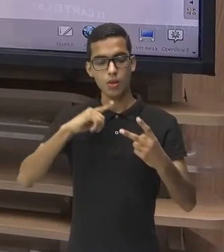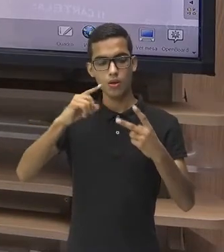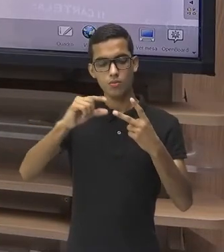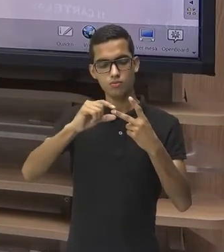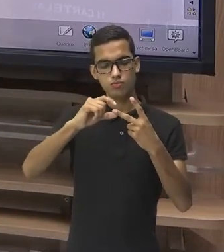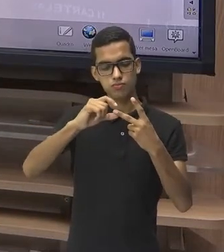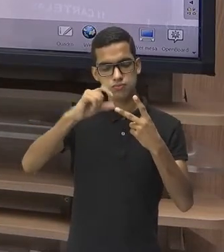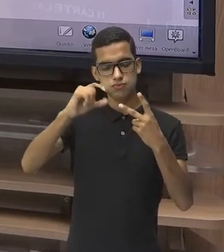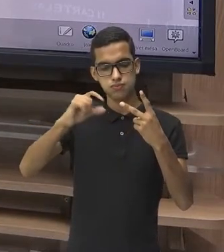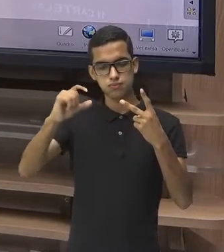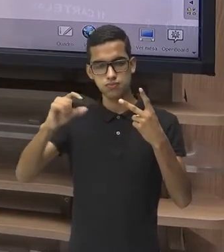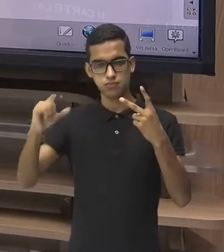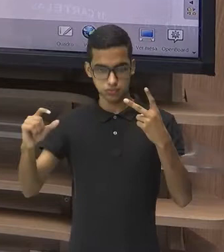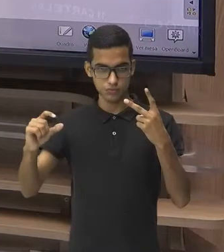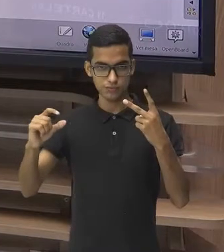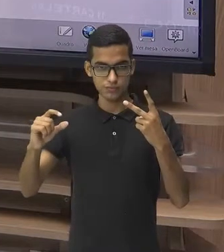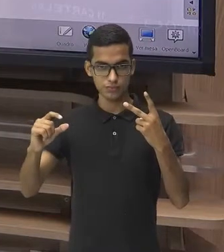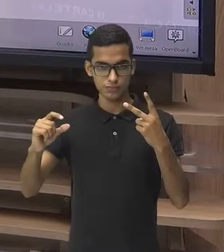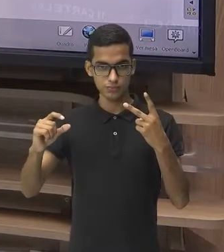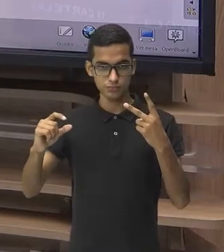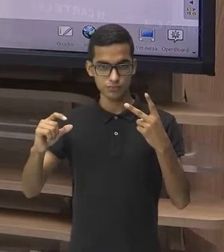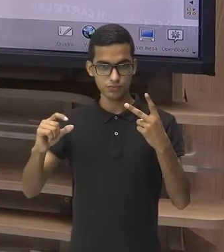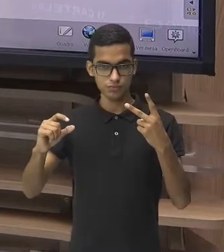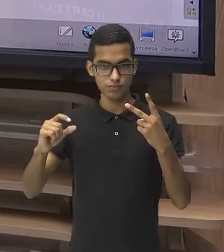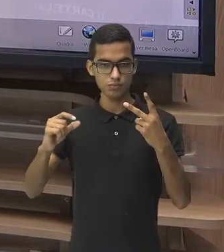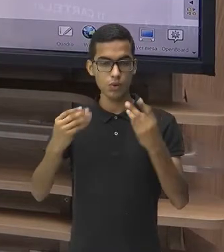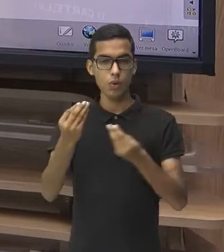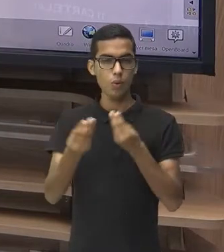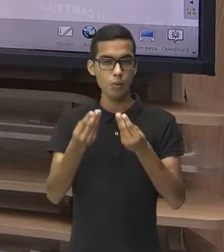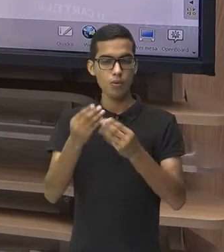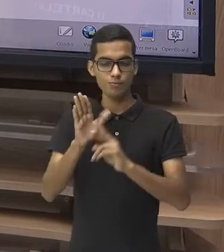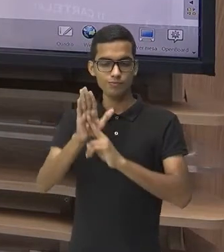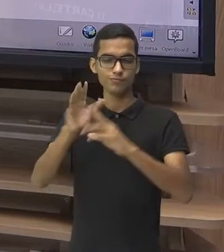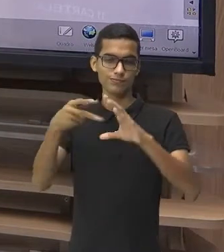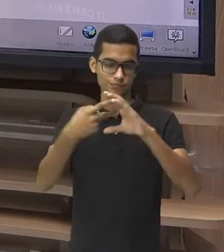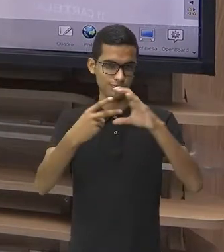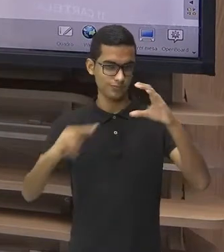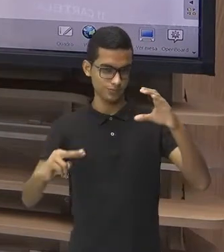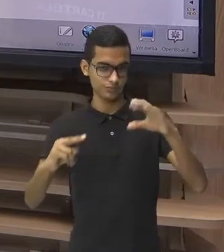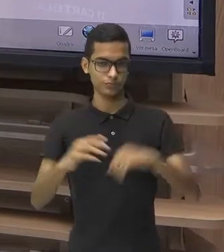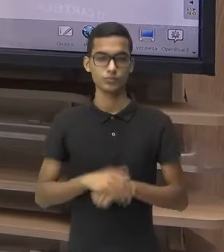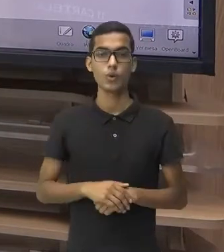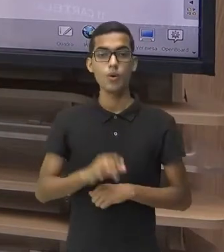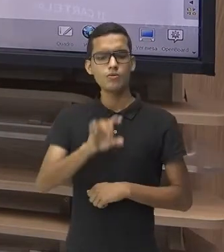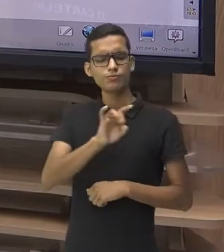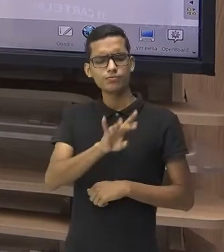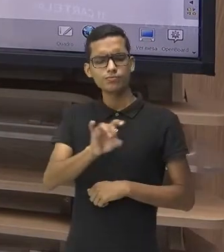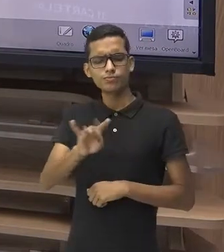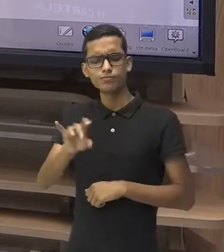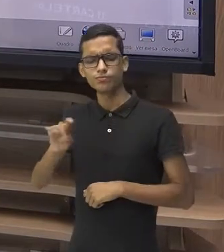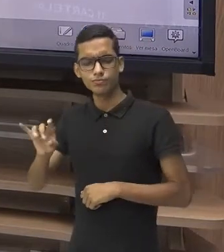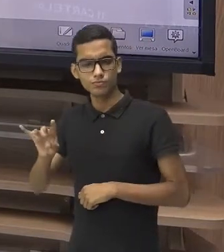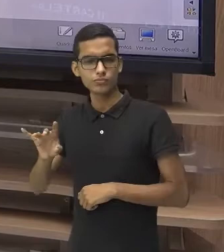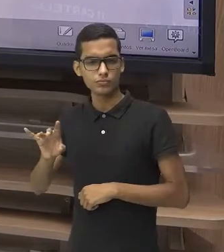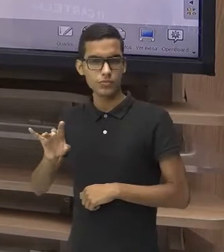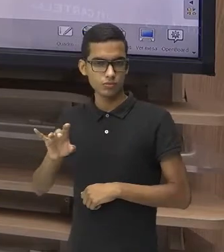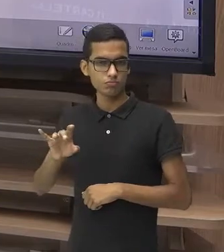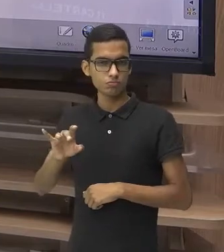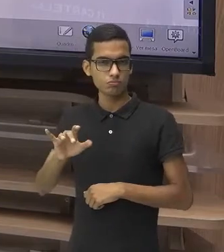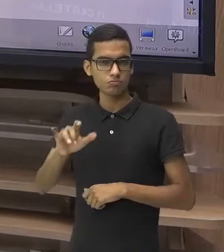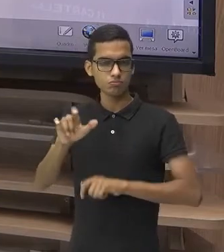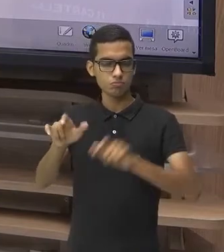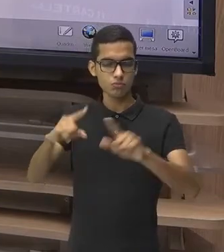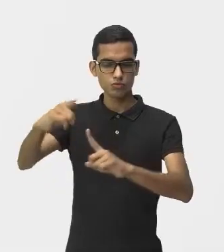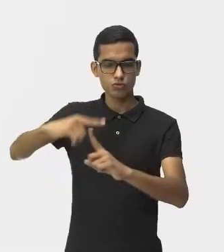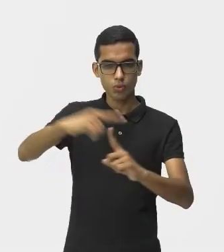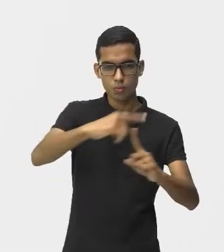cromossomo. E aí, cada espécie tem uma quantidade de cromossomos. No caso de nós, seres humanos, a gente